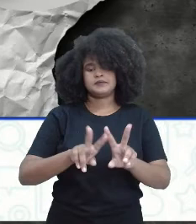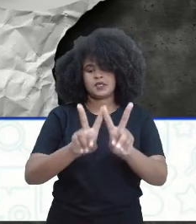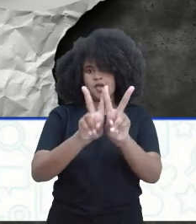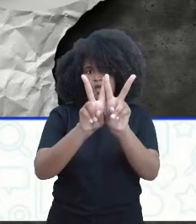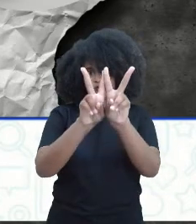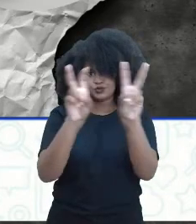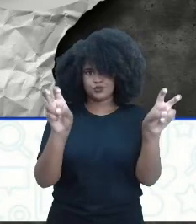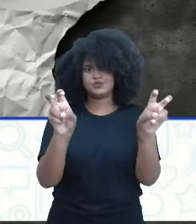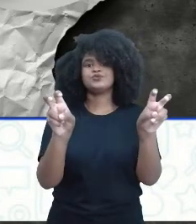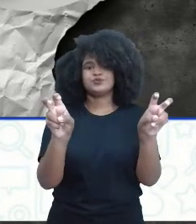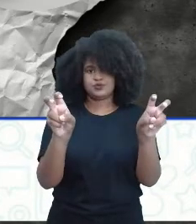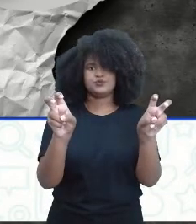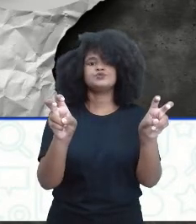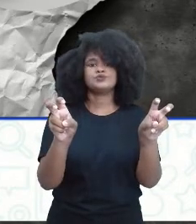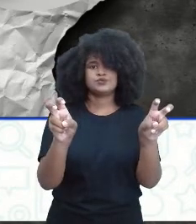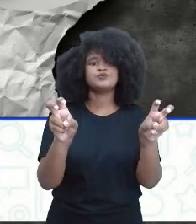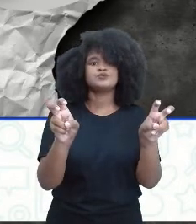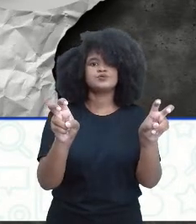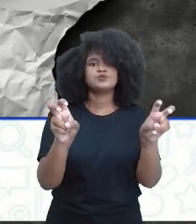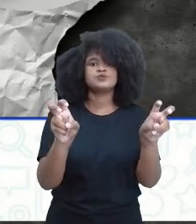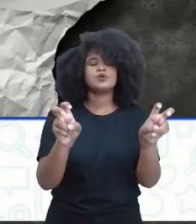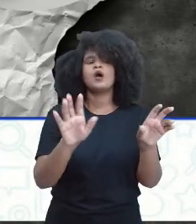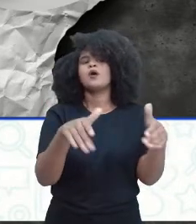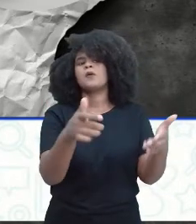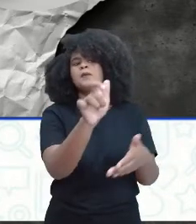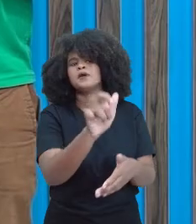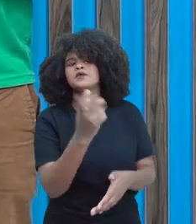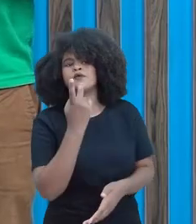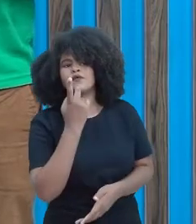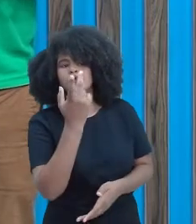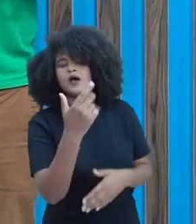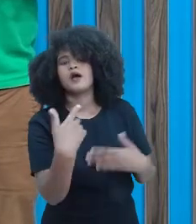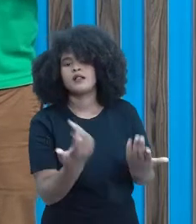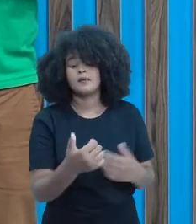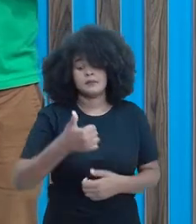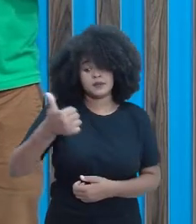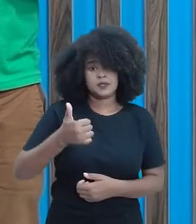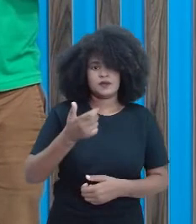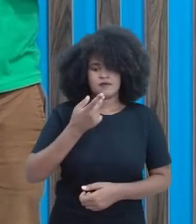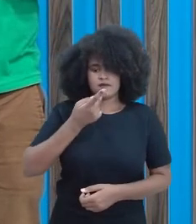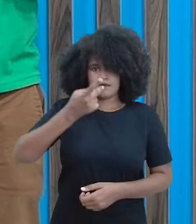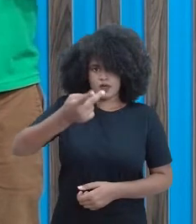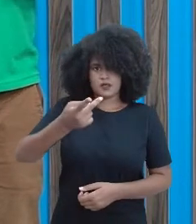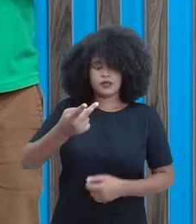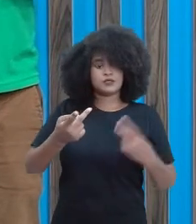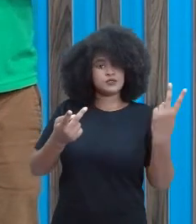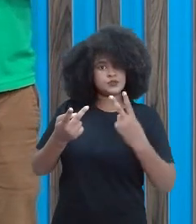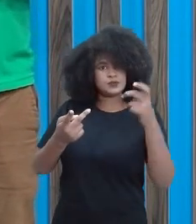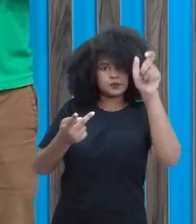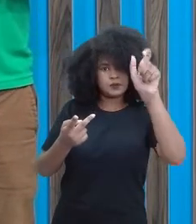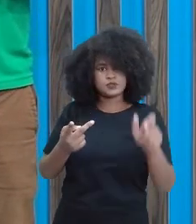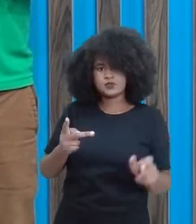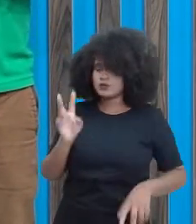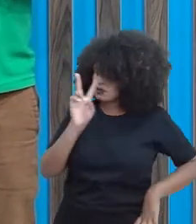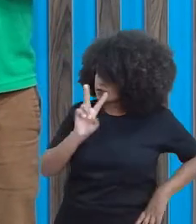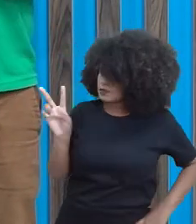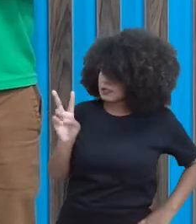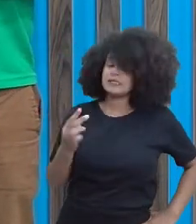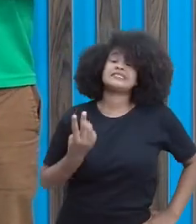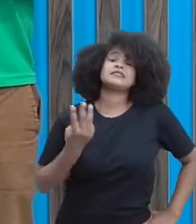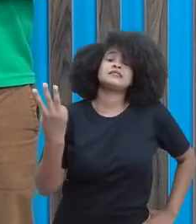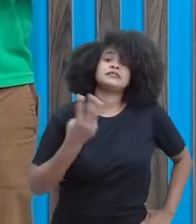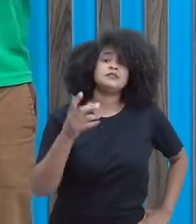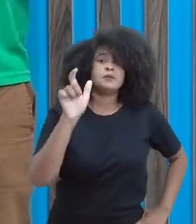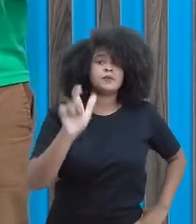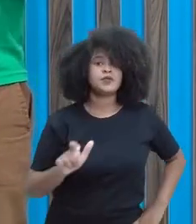A terceira pessoa é sobre quem se fala, certo? Primeira pessoa, quem fala. Segunda pessoa, quem ouve. Terceira pessoa é sobre quem se fala.